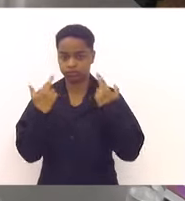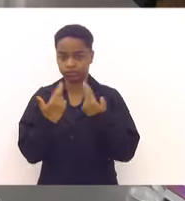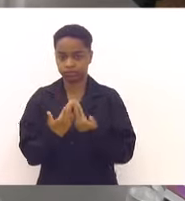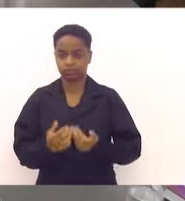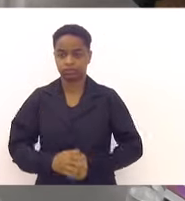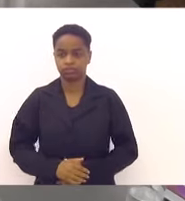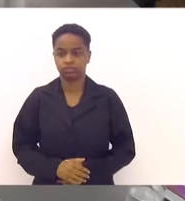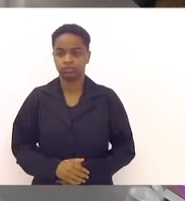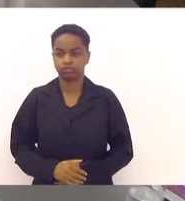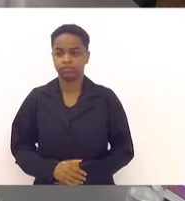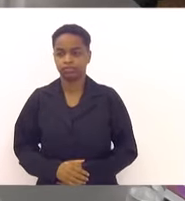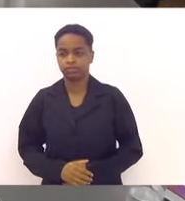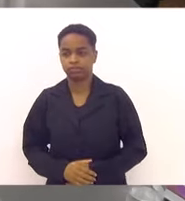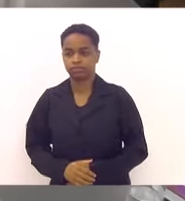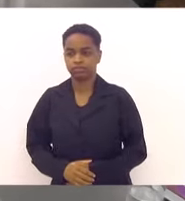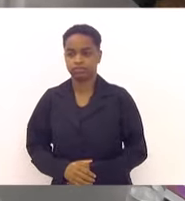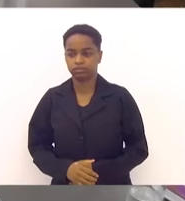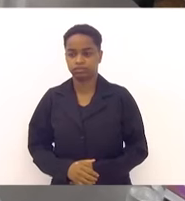Passemos.